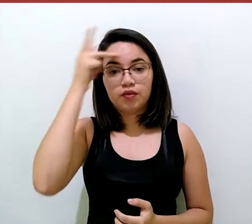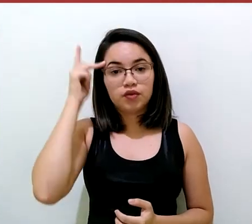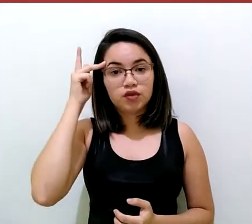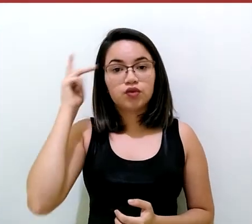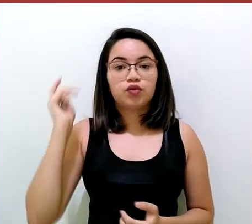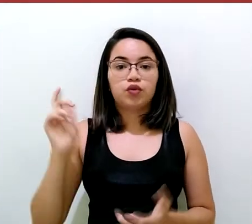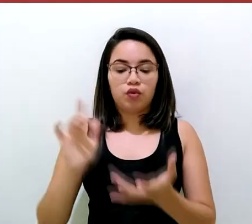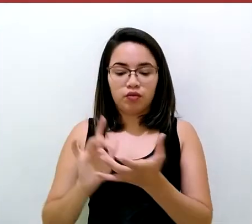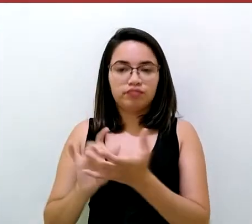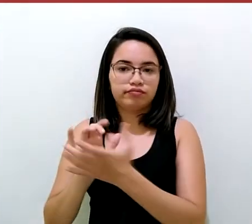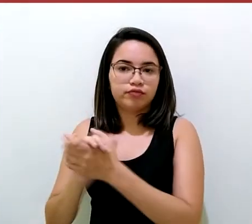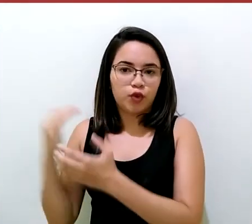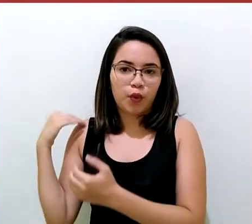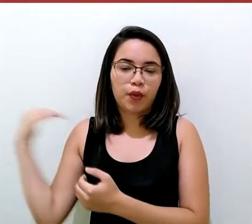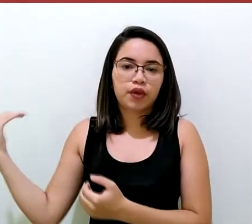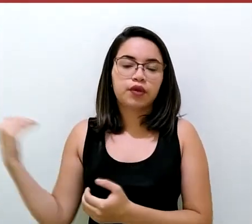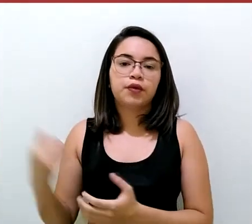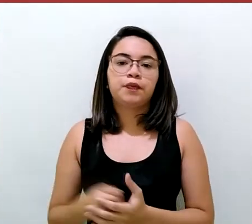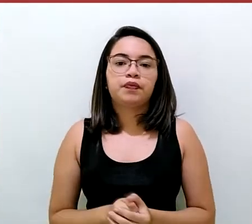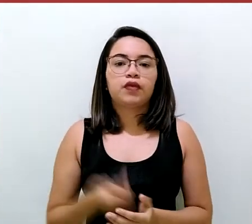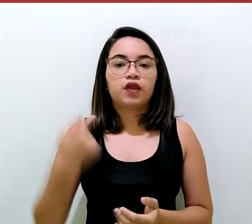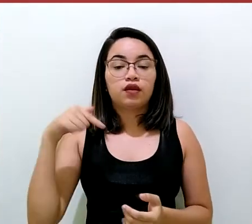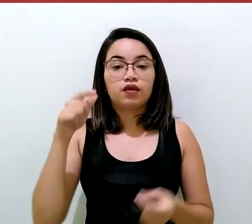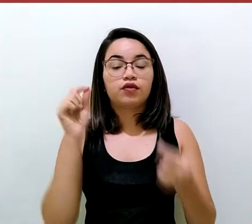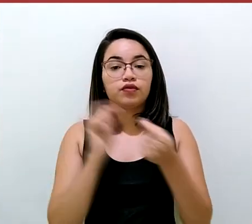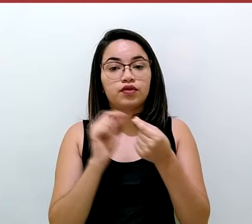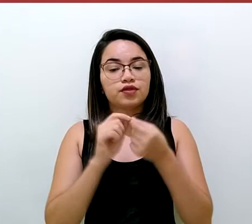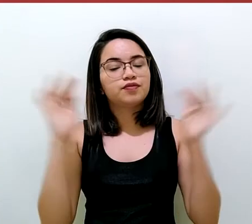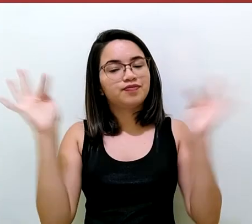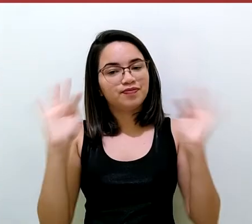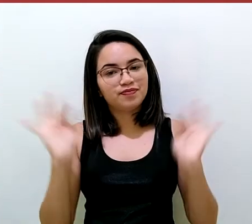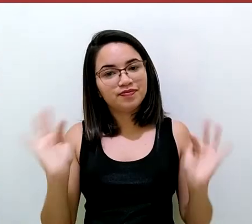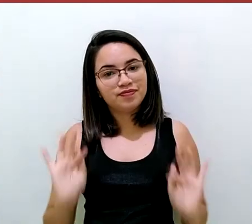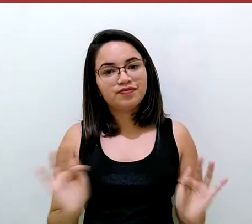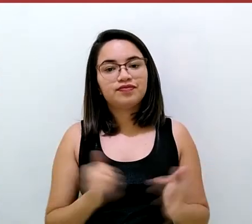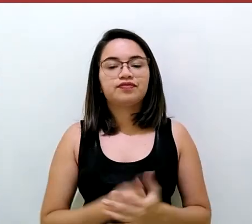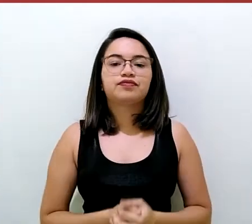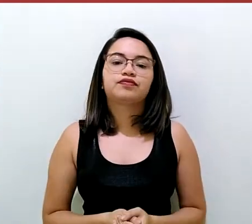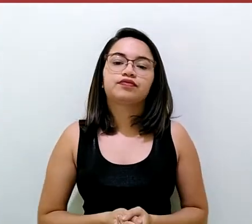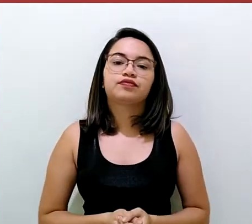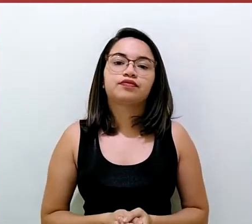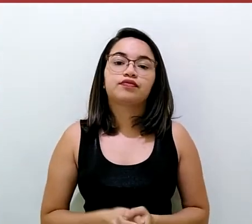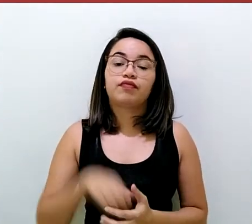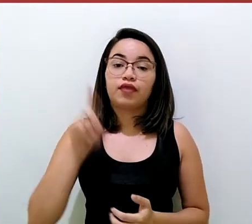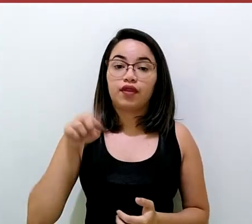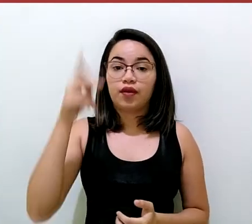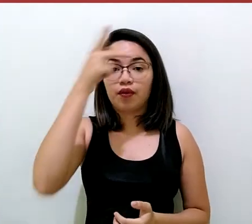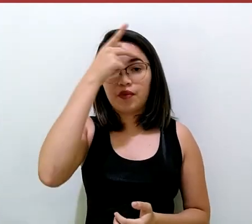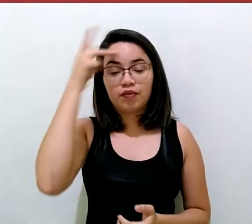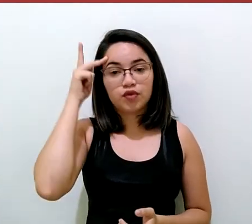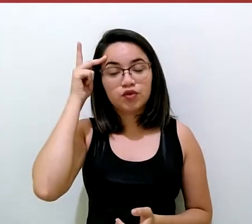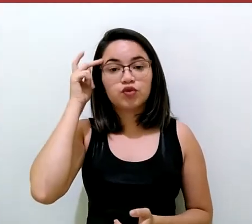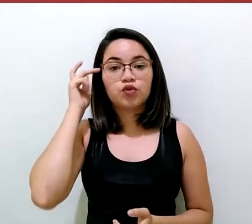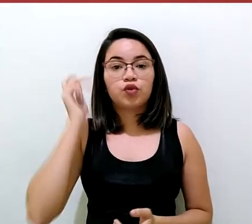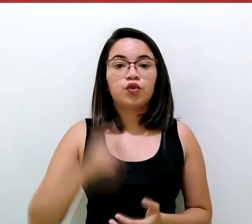uma pessoa como companheira que irá lhe fazer feliz, que é